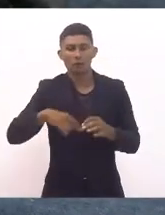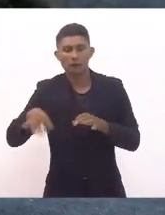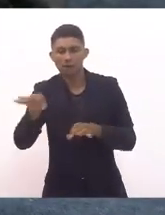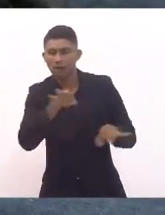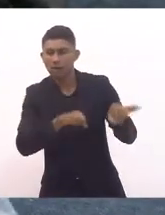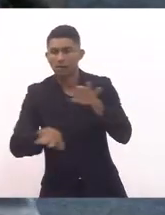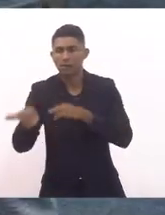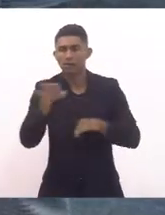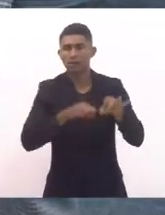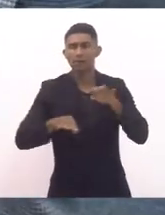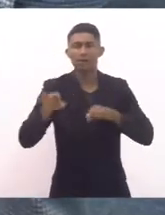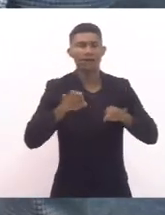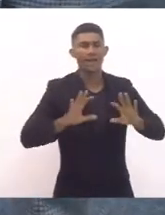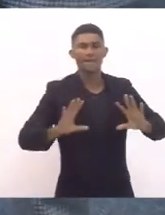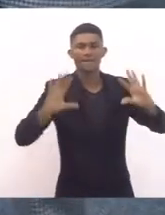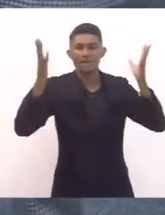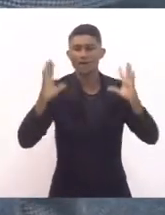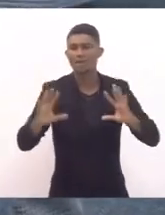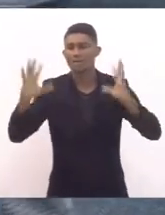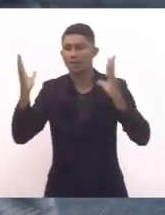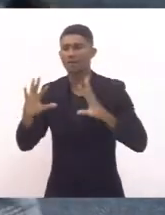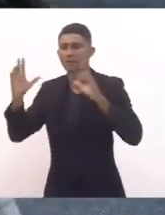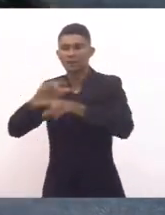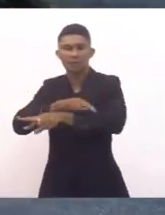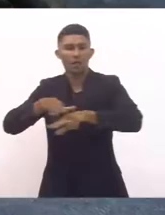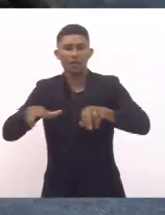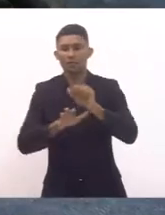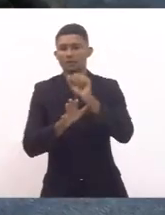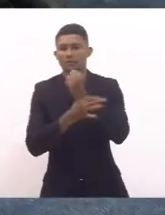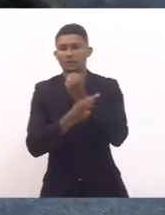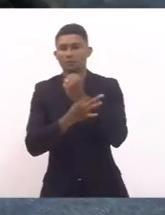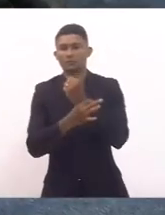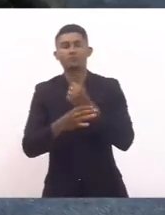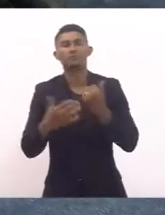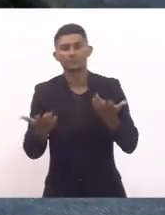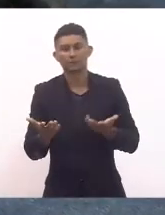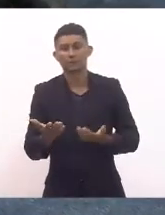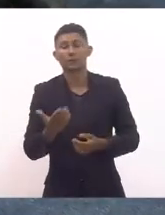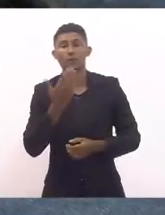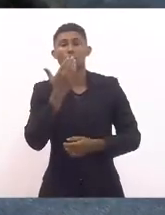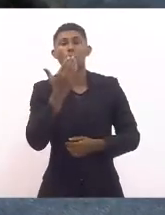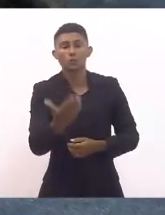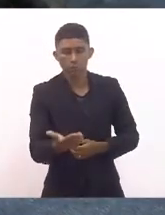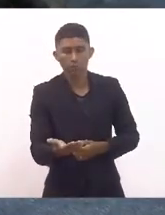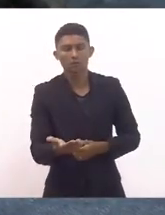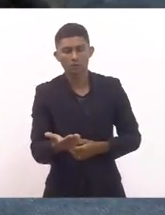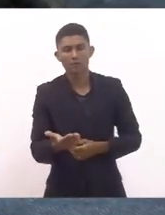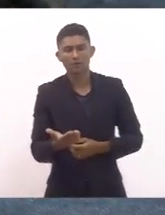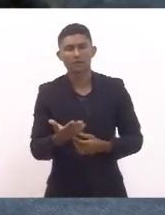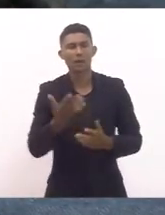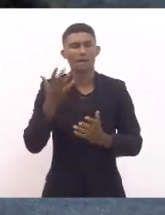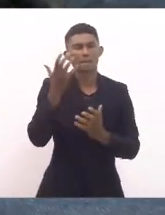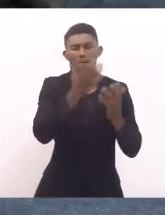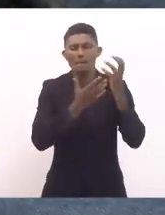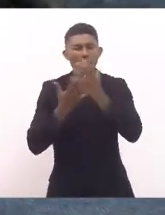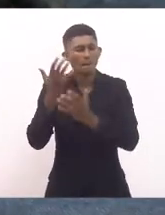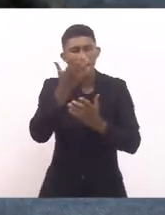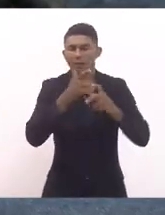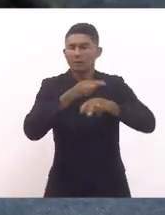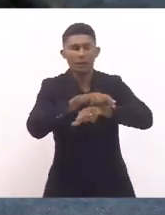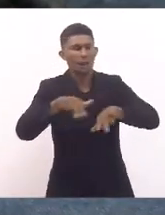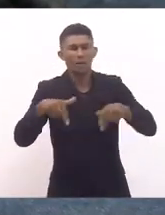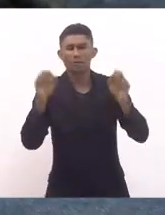eventos com segurança, torcendo pelo nosso time, cantando nossos hinos e com muita